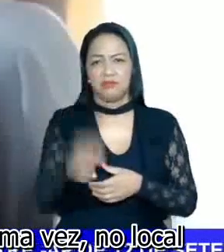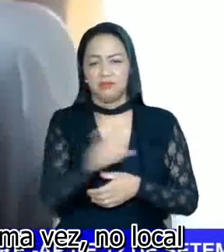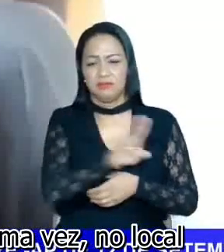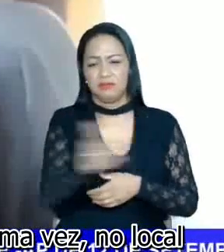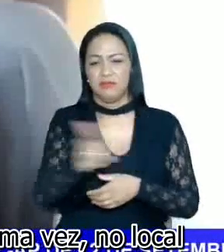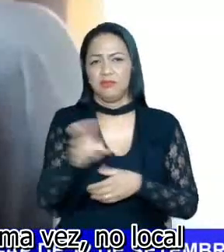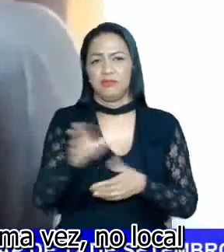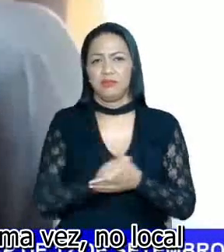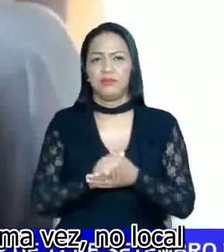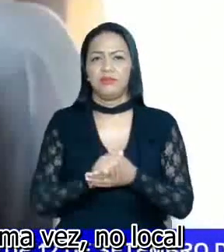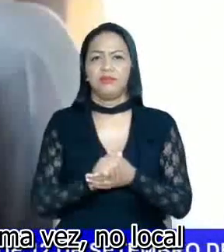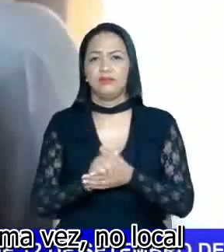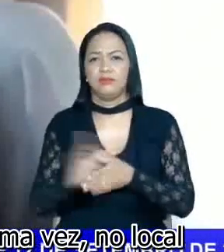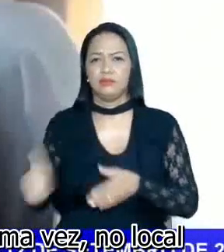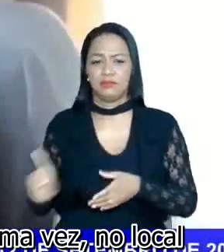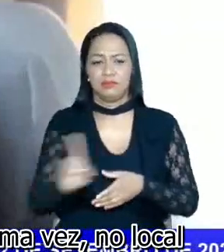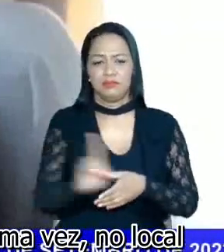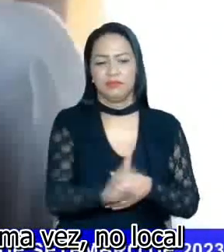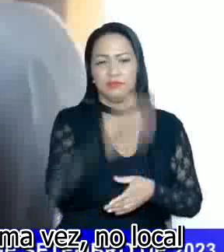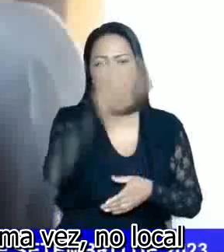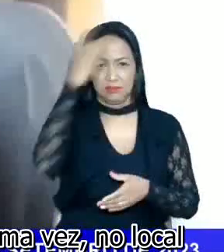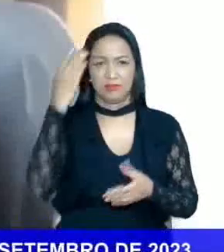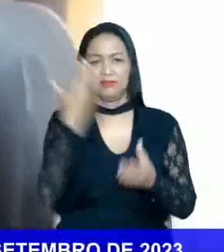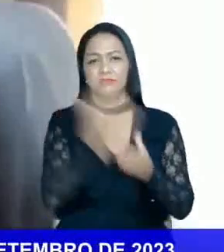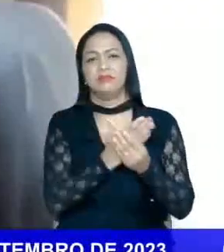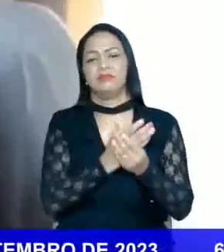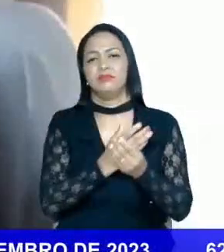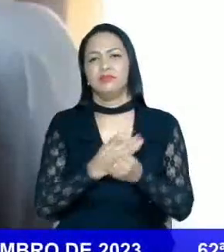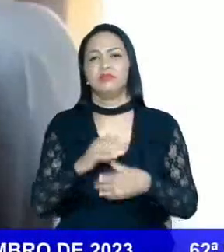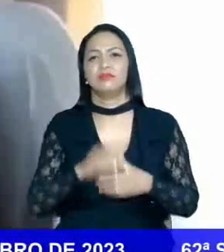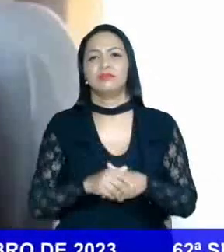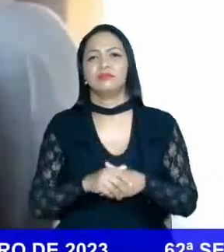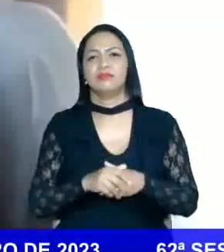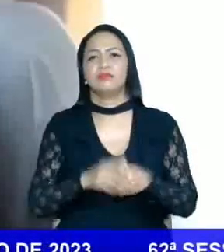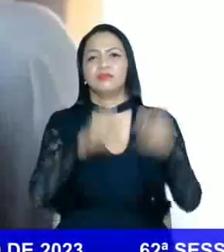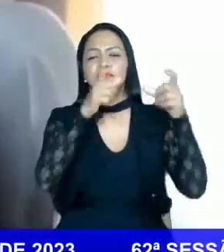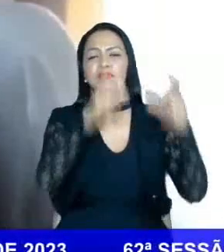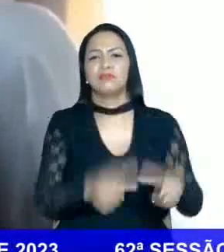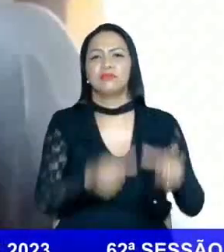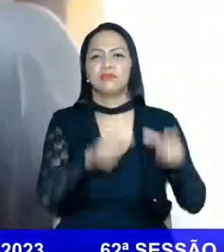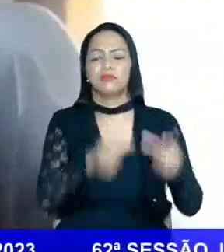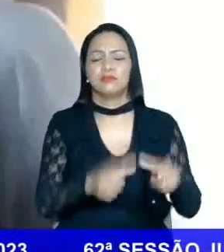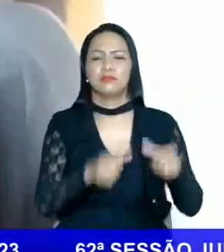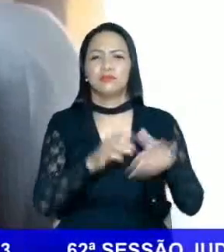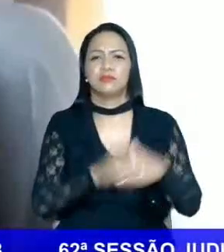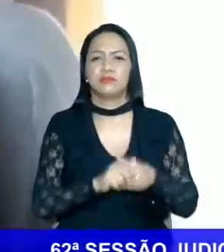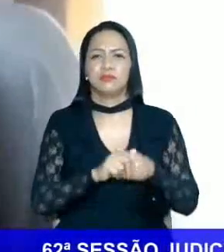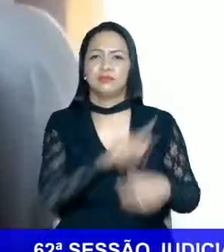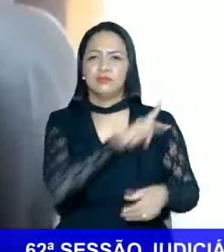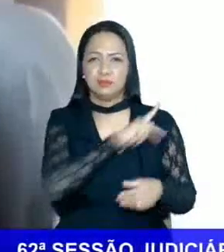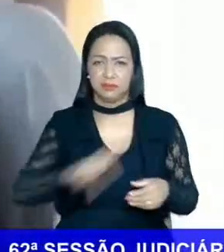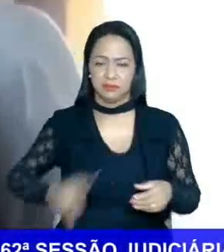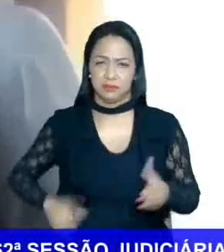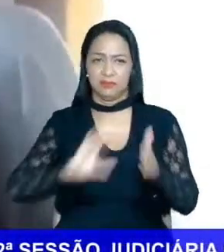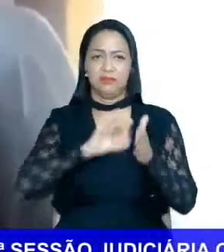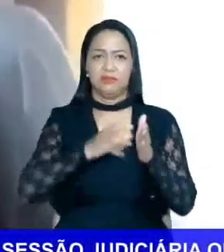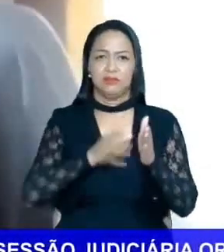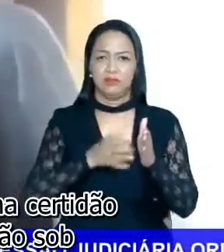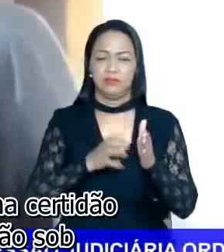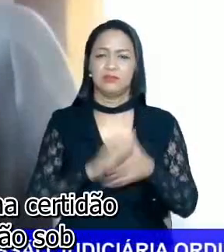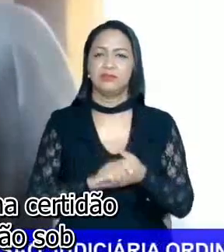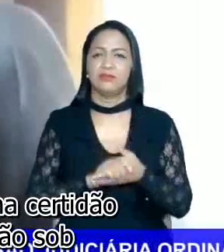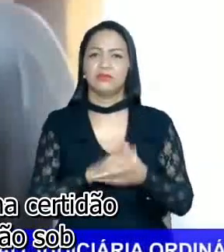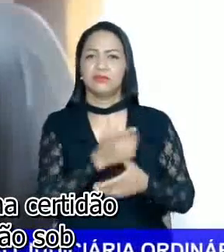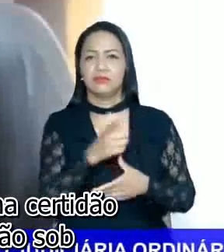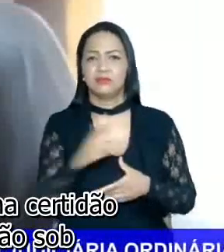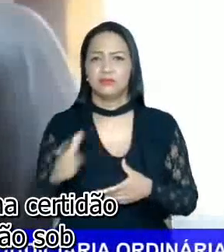justiça foi, e ele foi algumas vezes, não foi só uma vez, no local indicado pelo presidente do partido, e